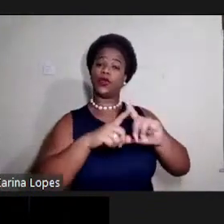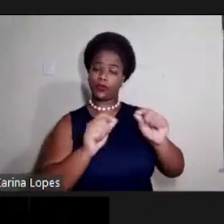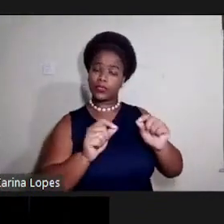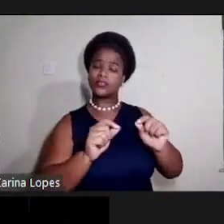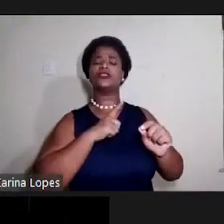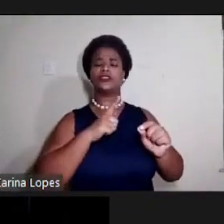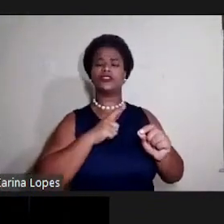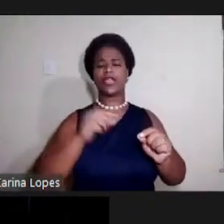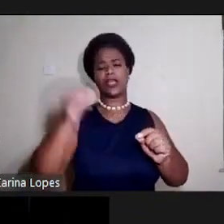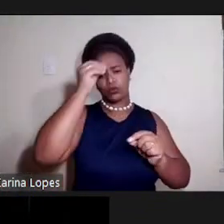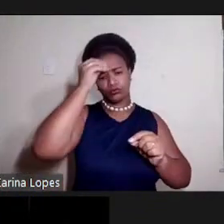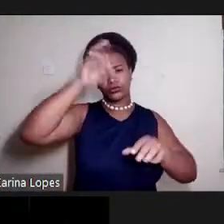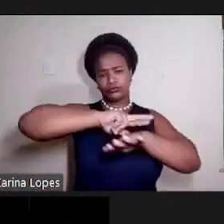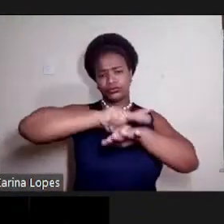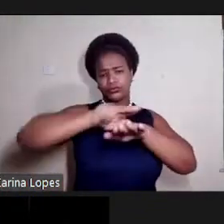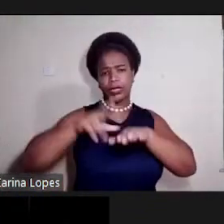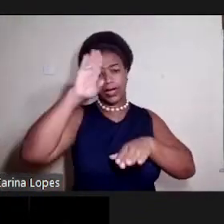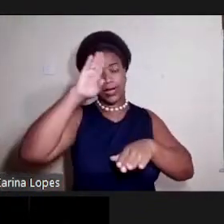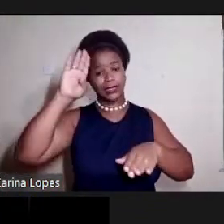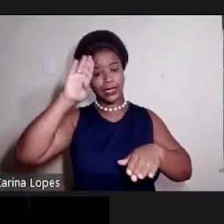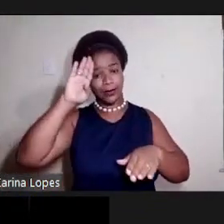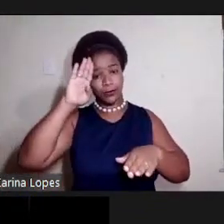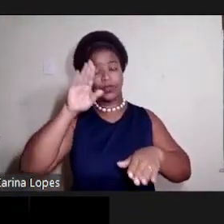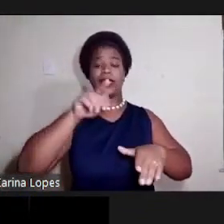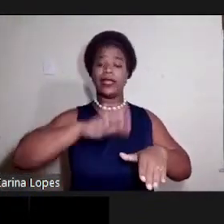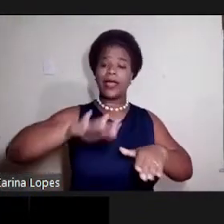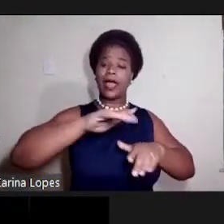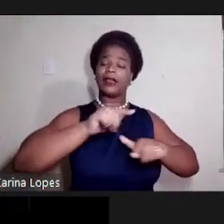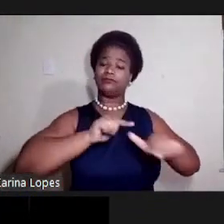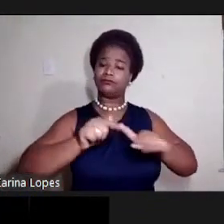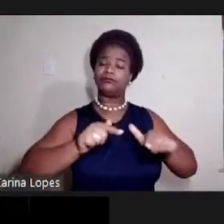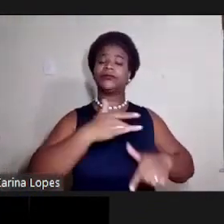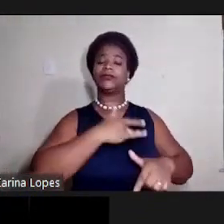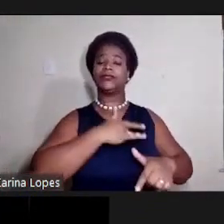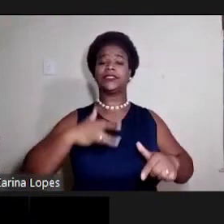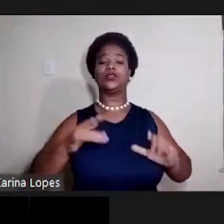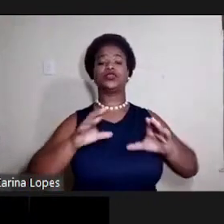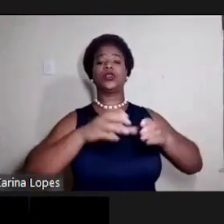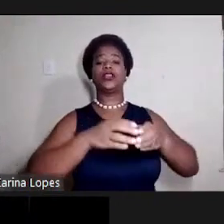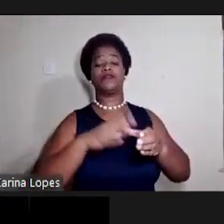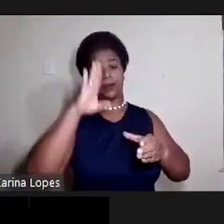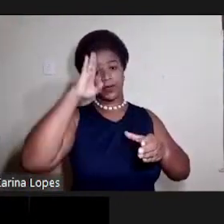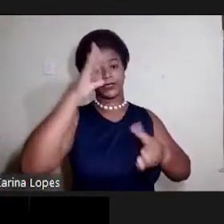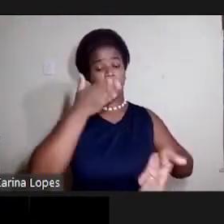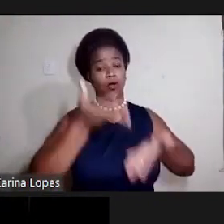e do serviço em torno da pauta da saúde coletiva, em particular da atenção primária.